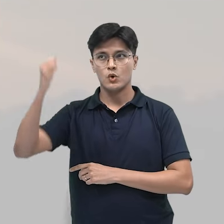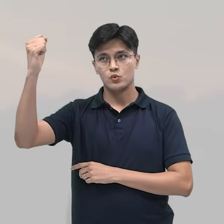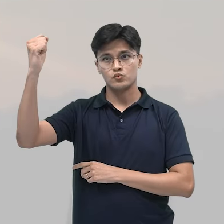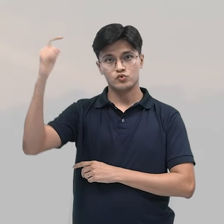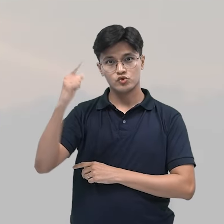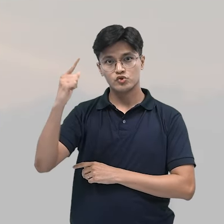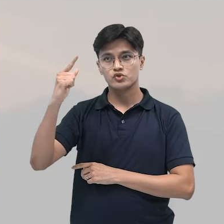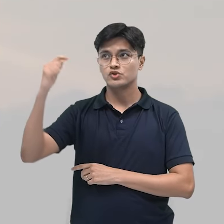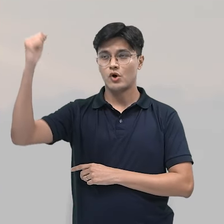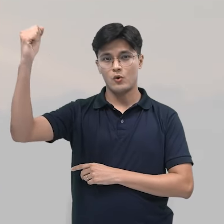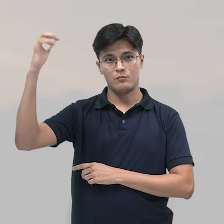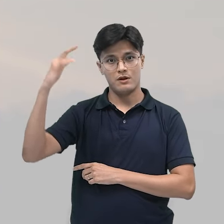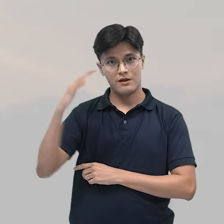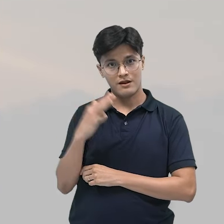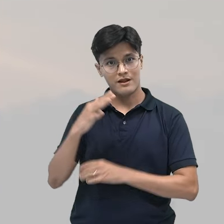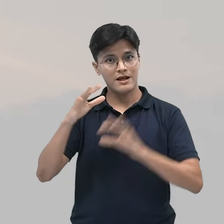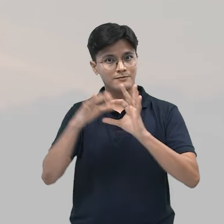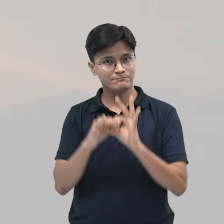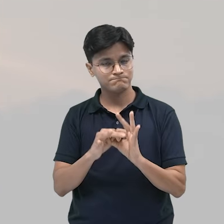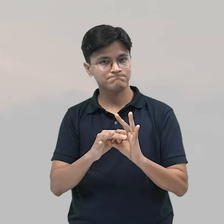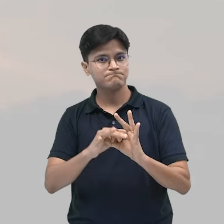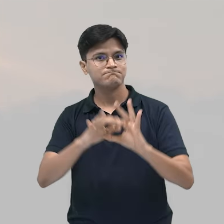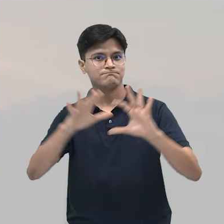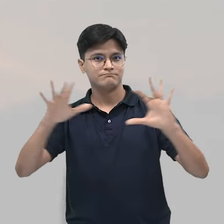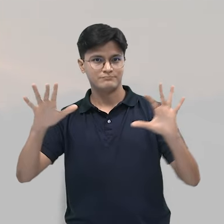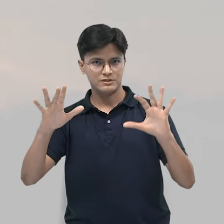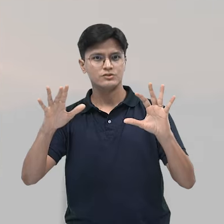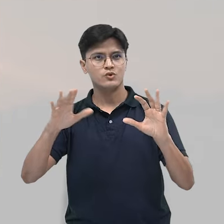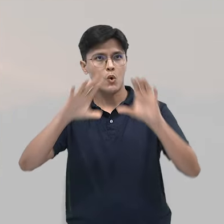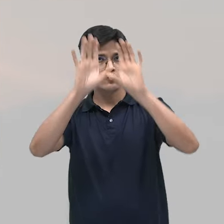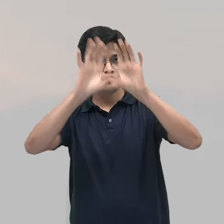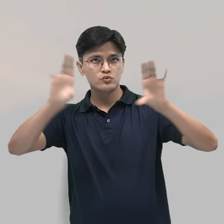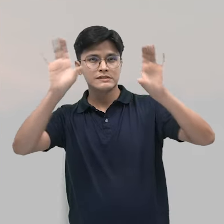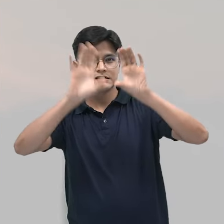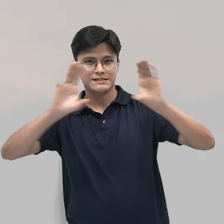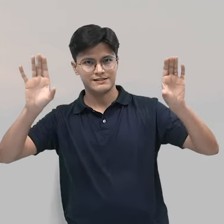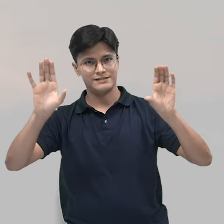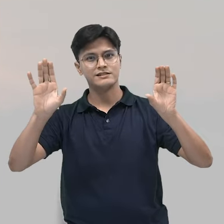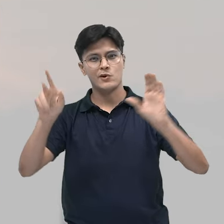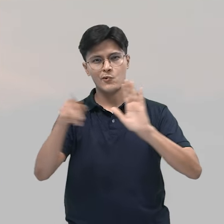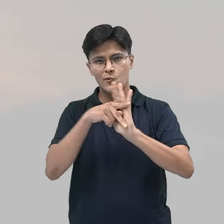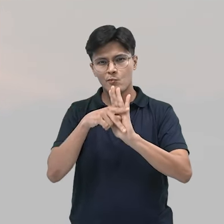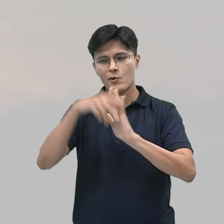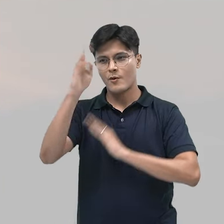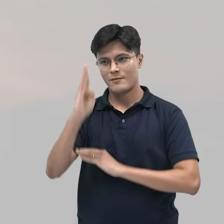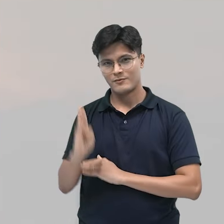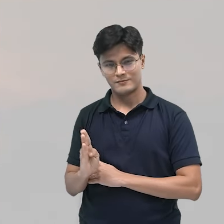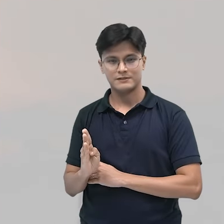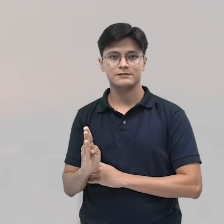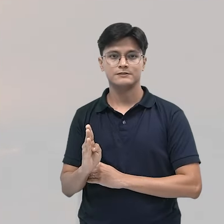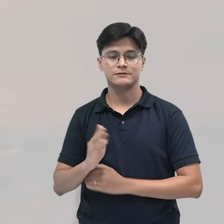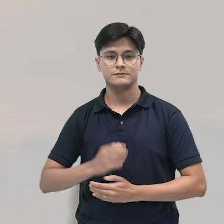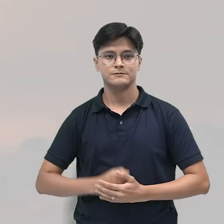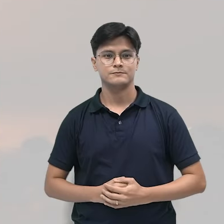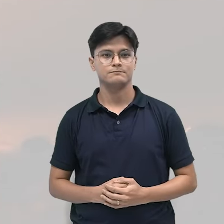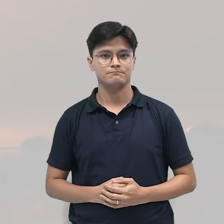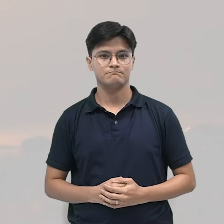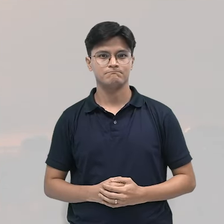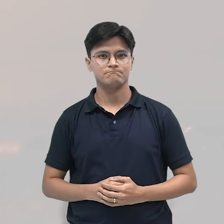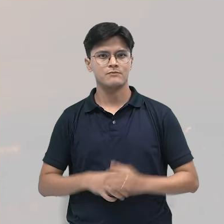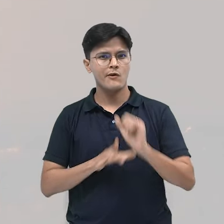da liberdade em raios rígidos brilhou no céu da pátria nesse instante. Se